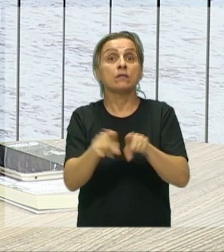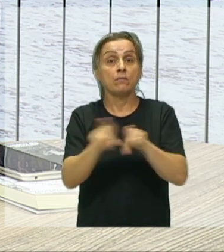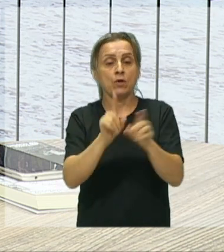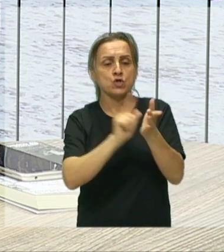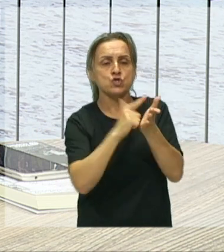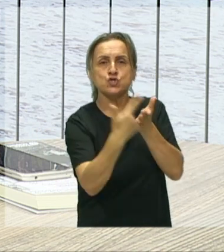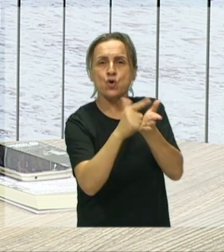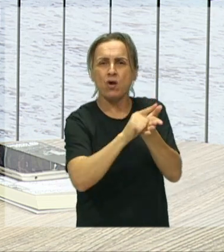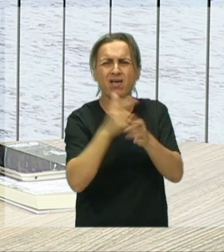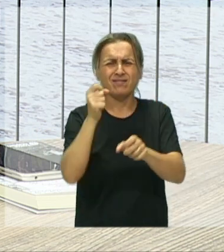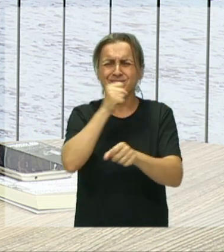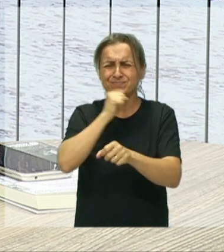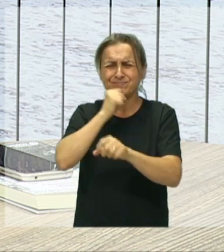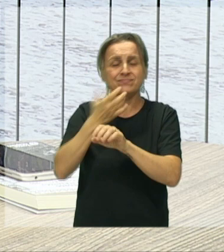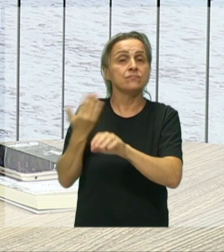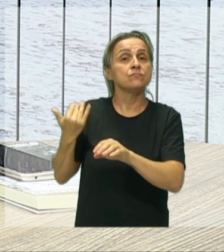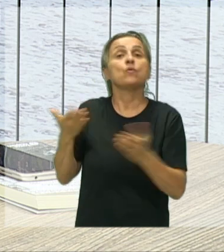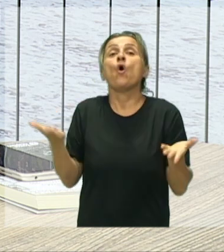época que hoje estão